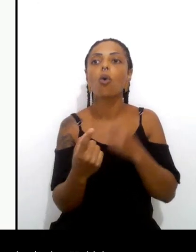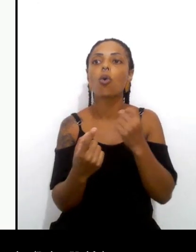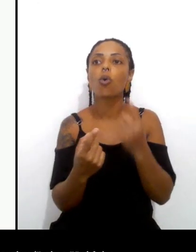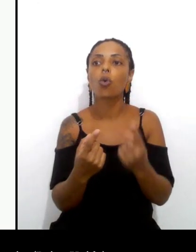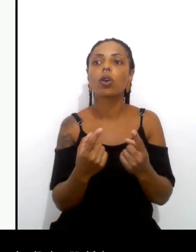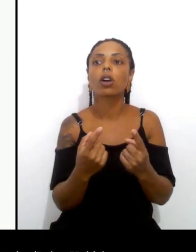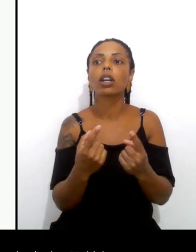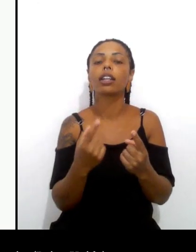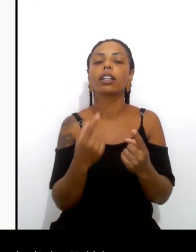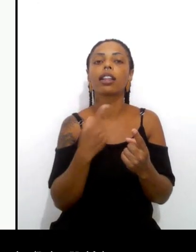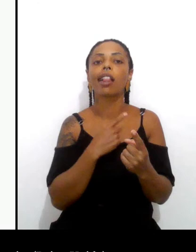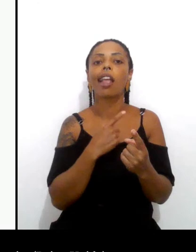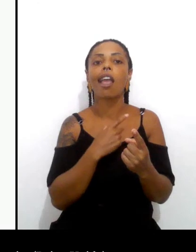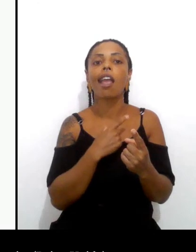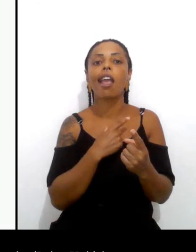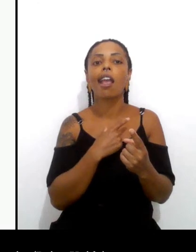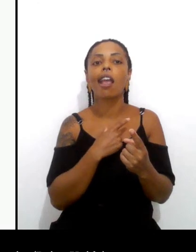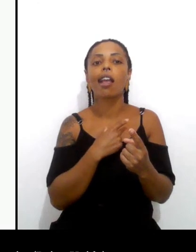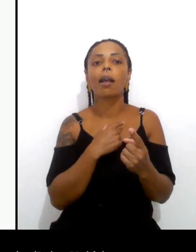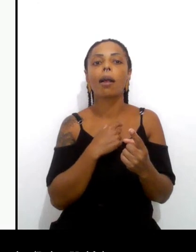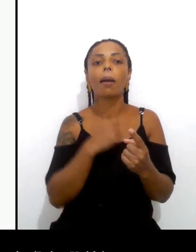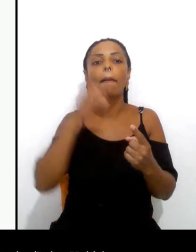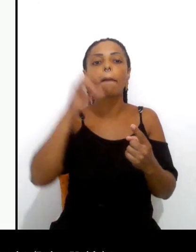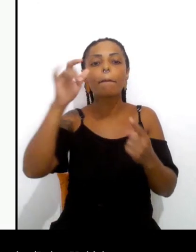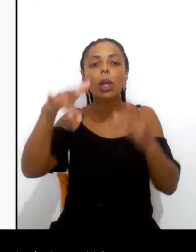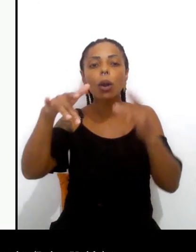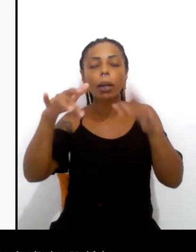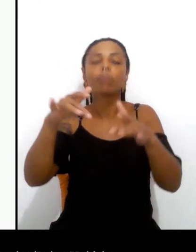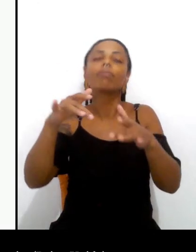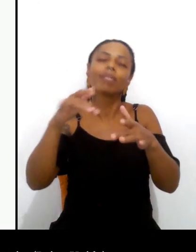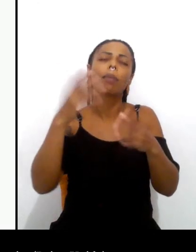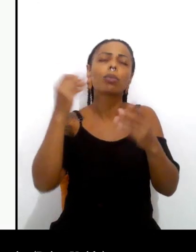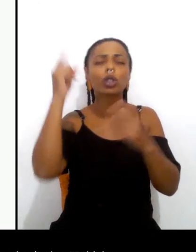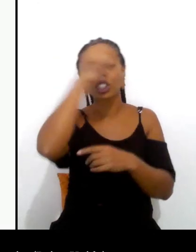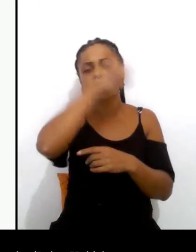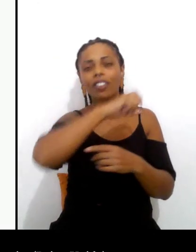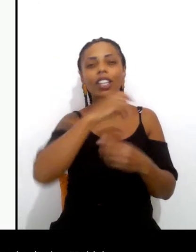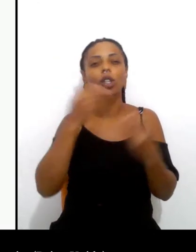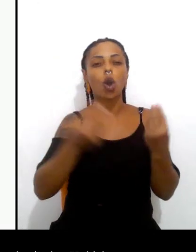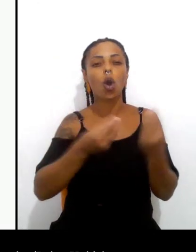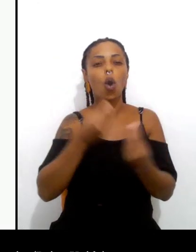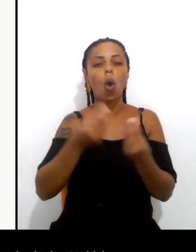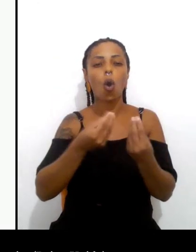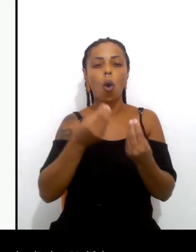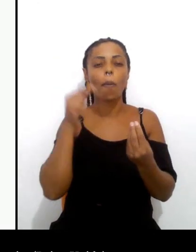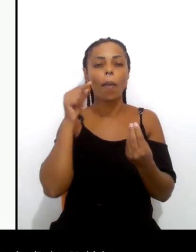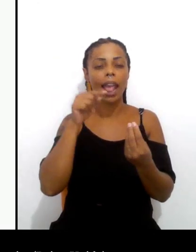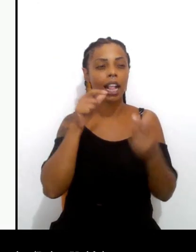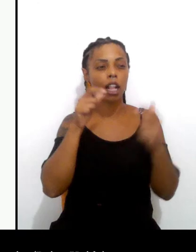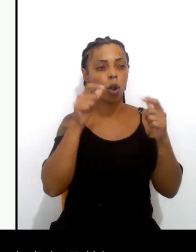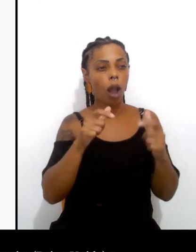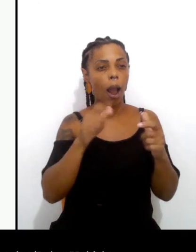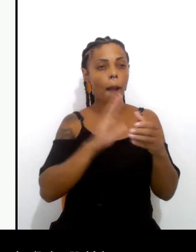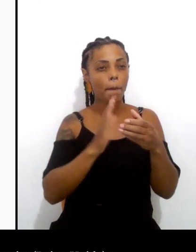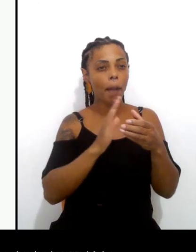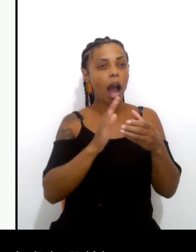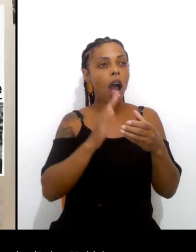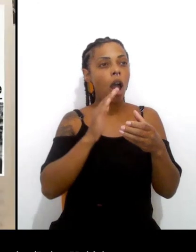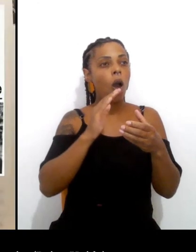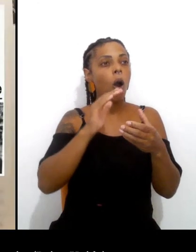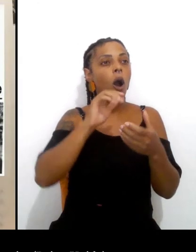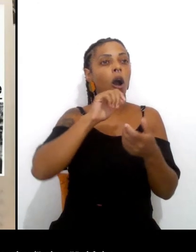respingos enfim foi muito difícil inclusive fazer a gentrificação desse bairro dos mesfield em Nova York também